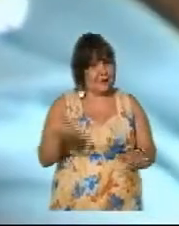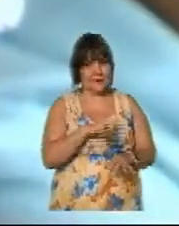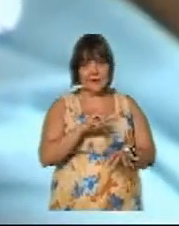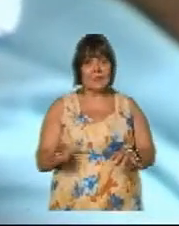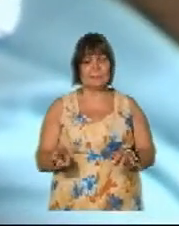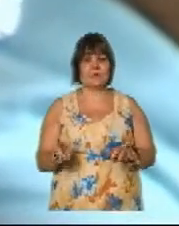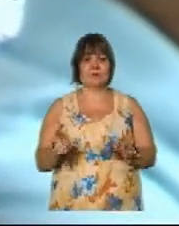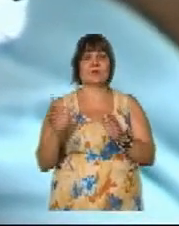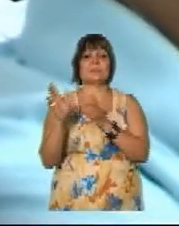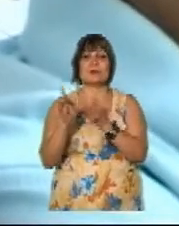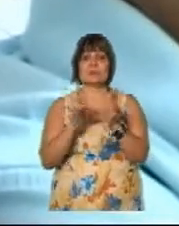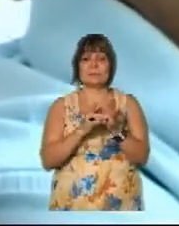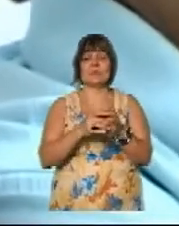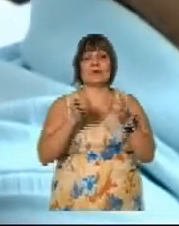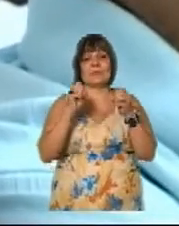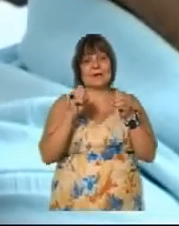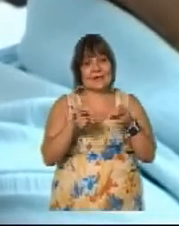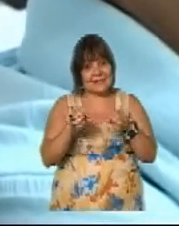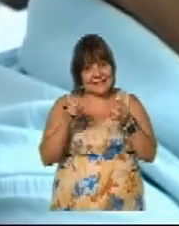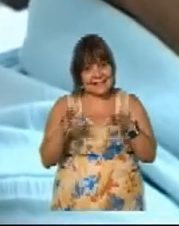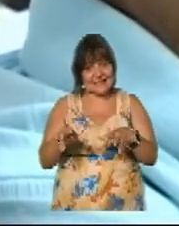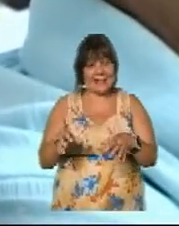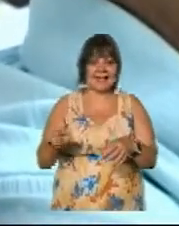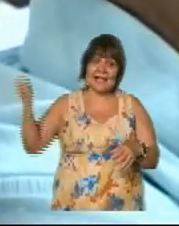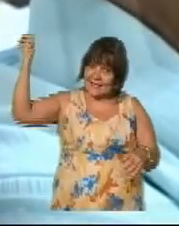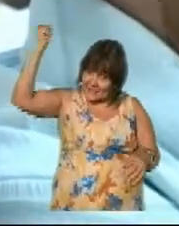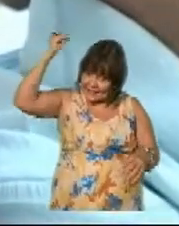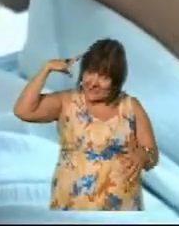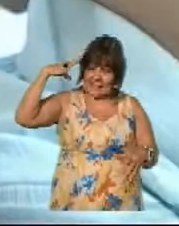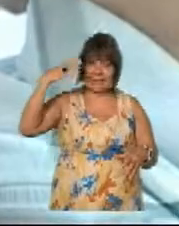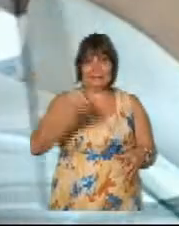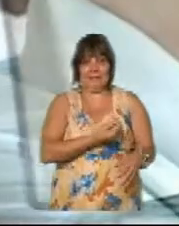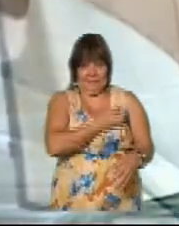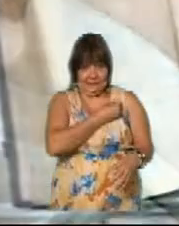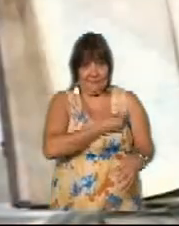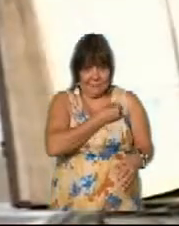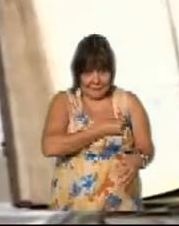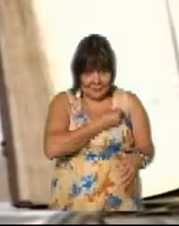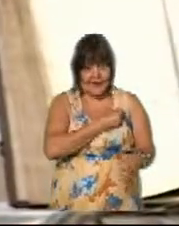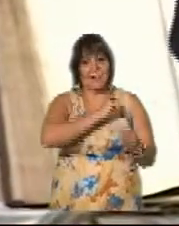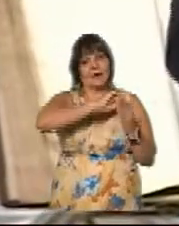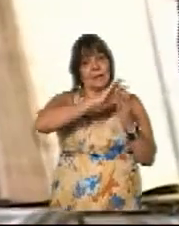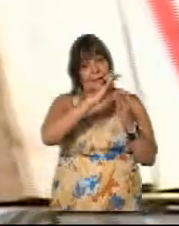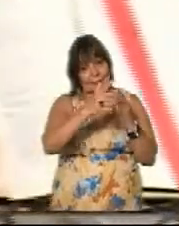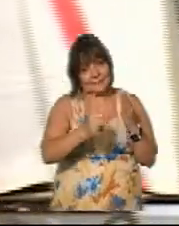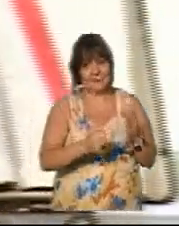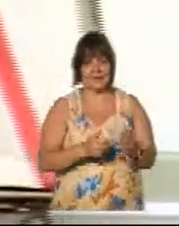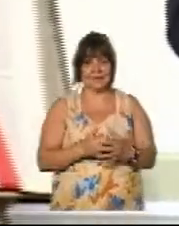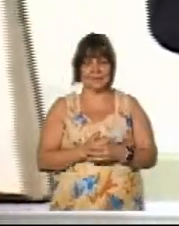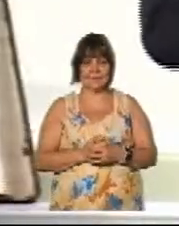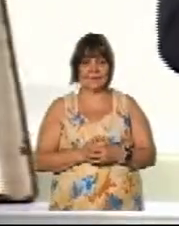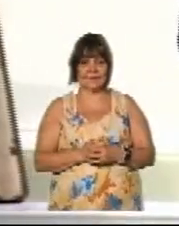trouxe lei, ele trouxe vida. Ele disse: eu vim para que vocês tivessem vida, e vida em abundância.